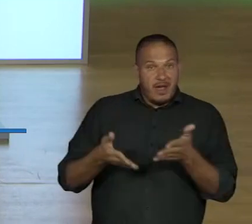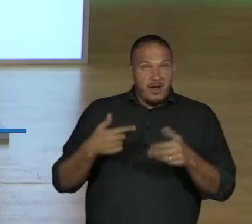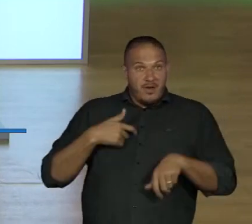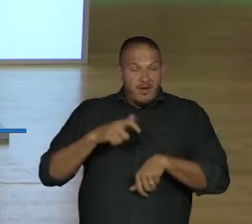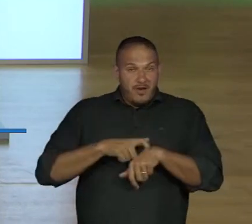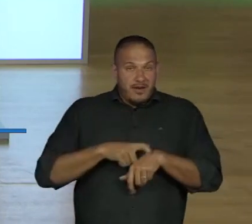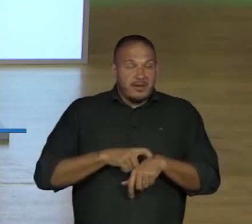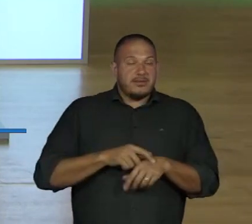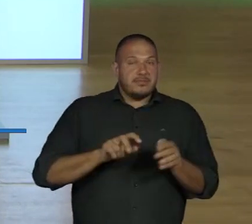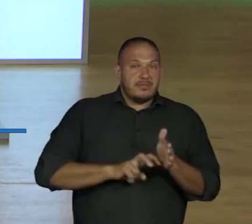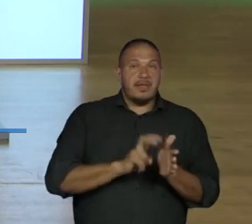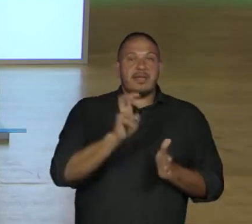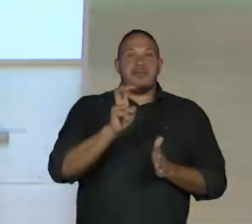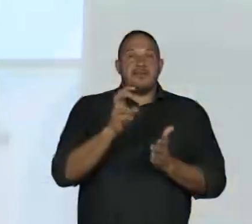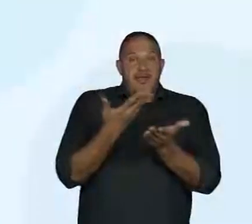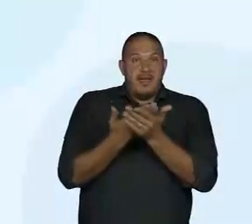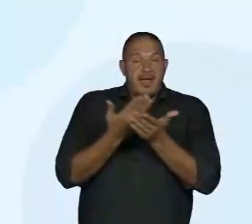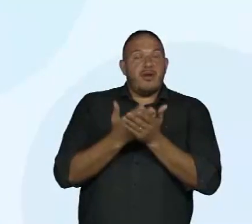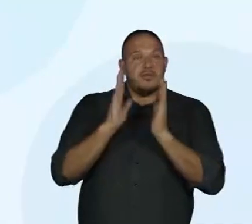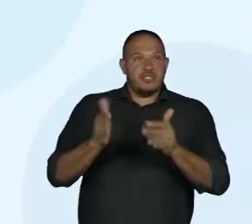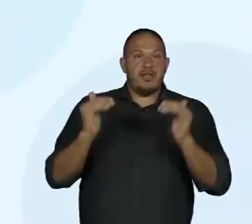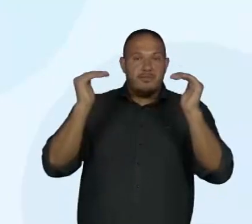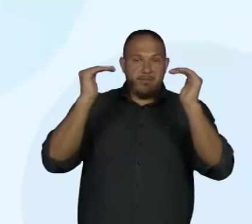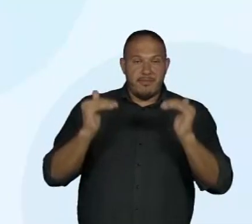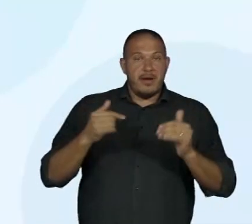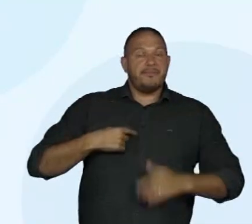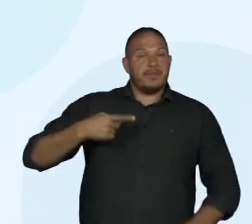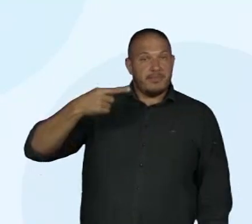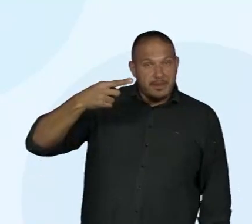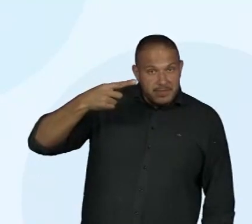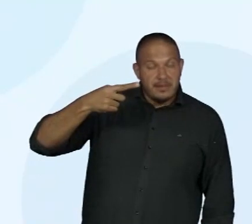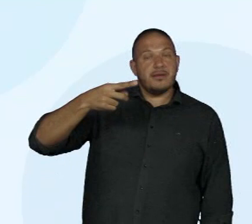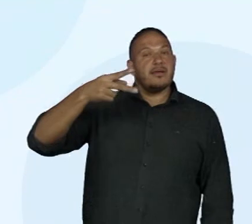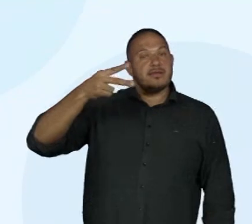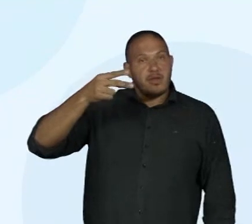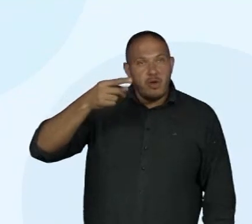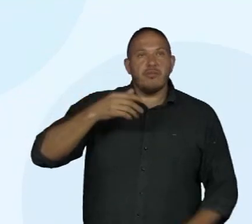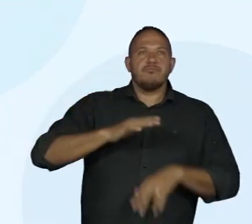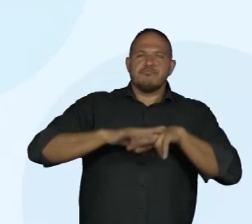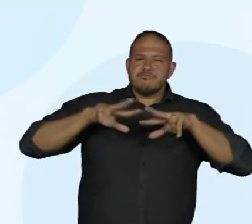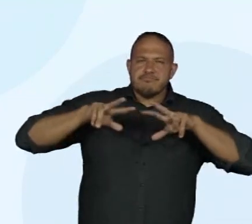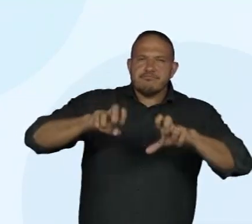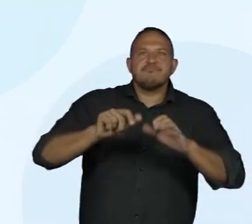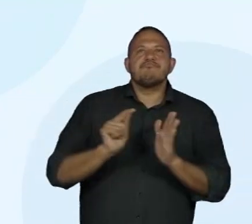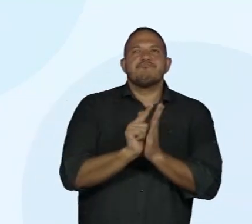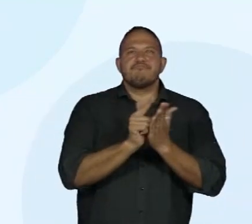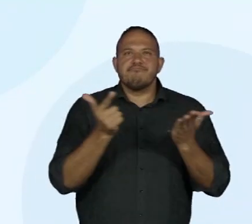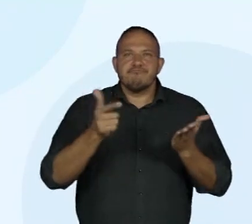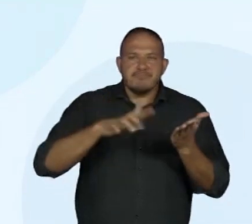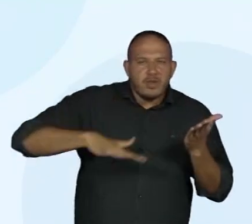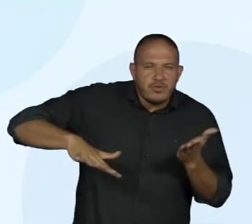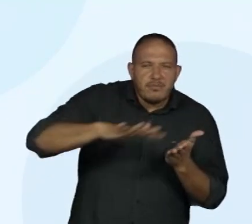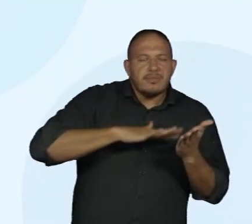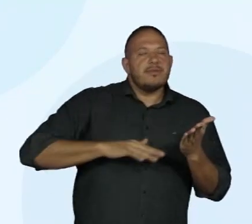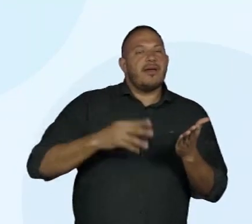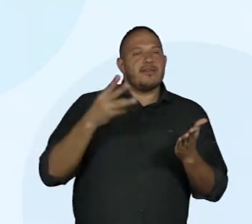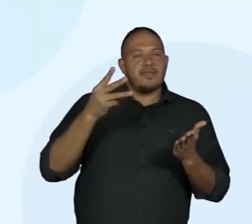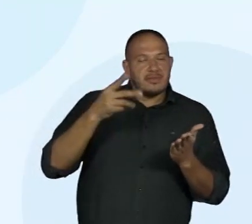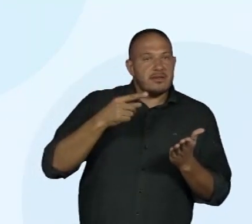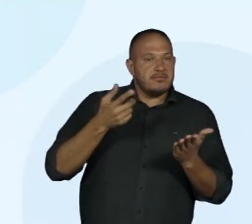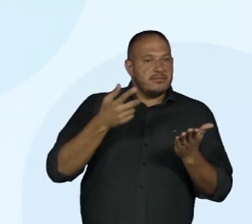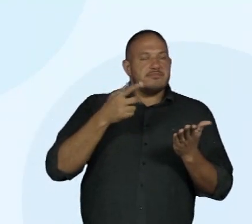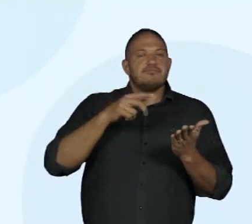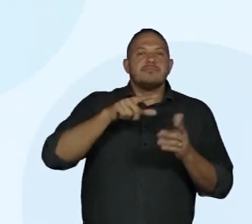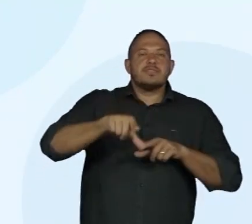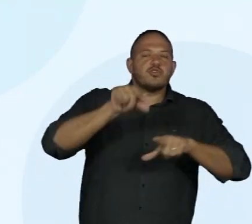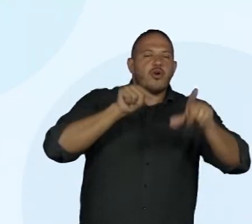quinta aula dessa sequência. A primeira e a segunda foram explorar jornais impressos, a terceira foi uma seleção